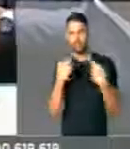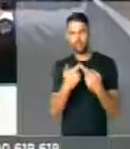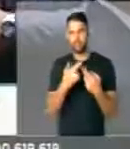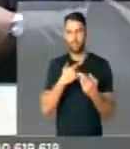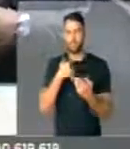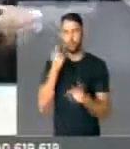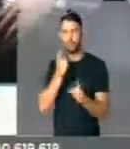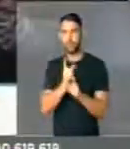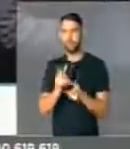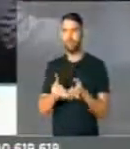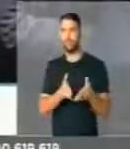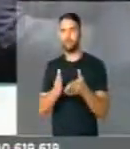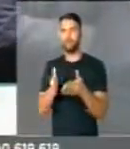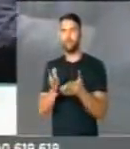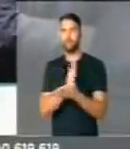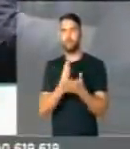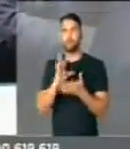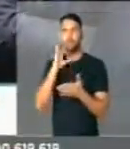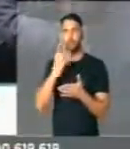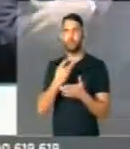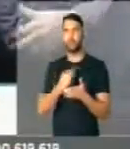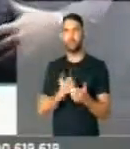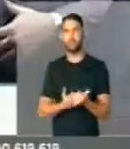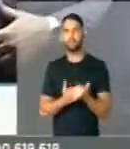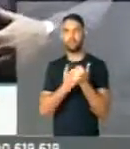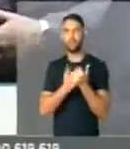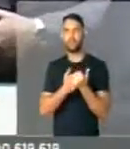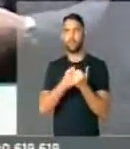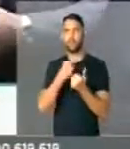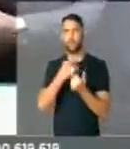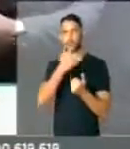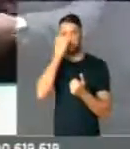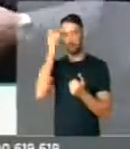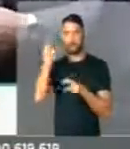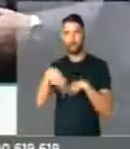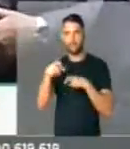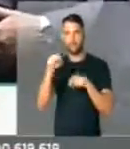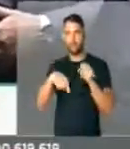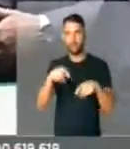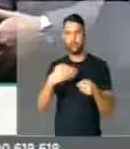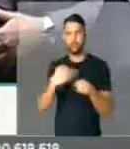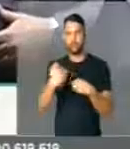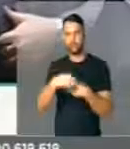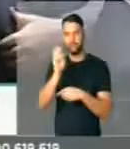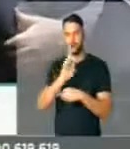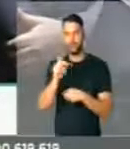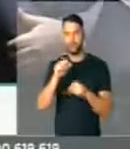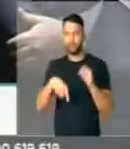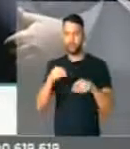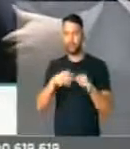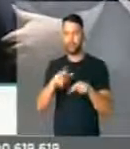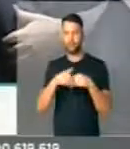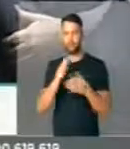e acharmos o caminho do meio para prestigiar a indústria brasileira, prestigiar os municípios do Brasil